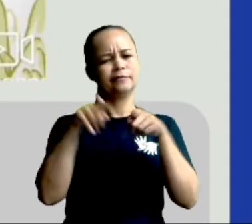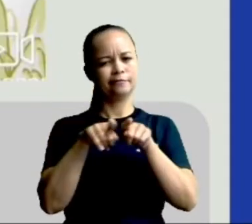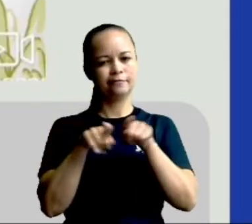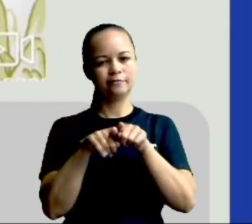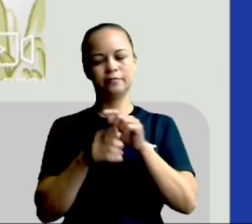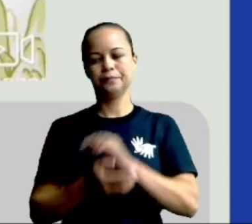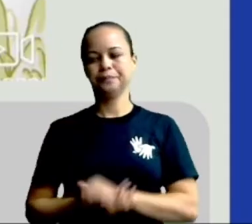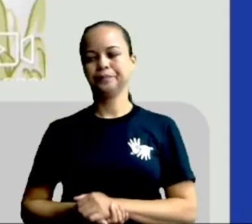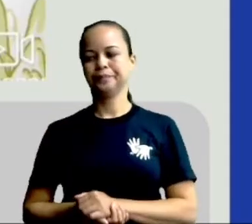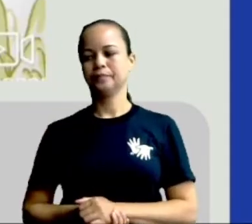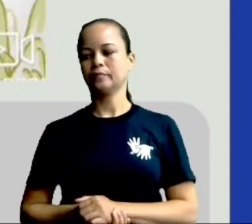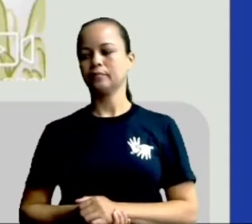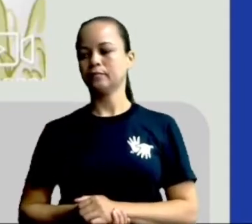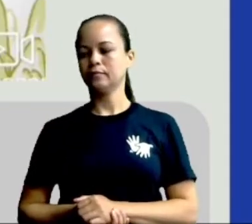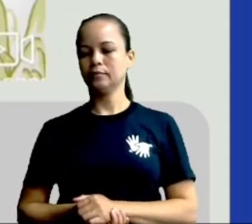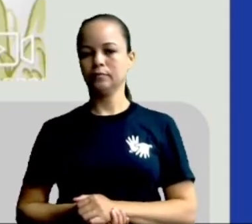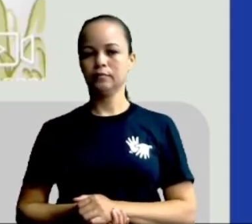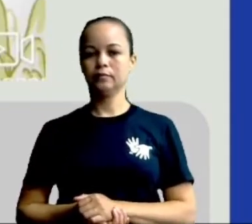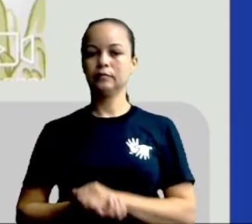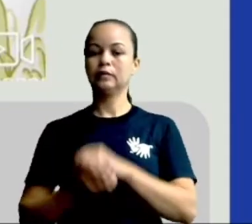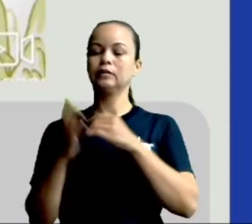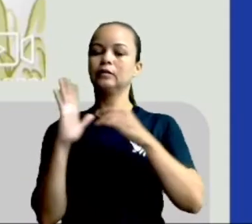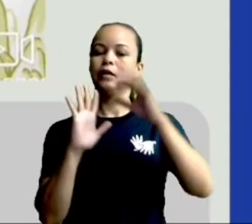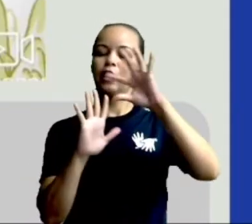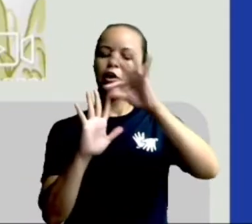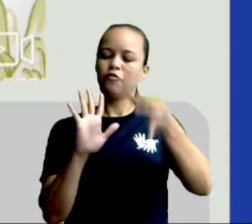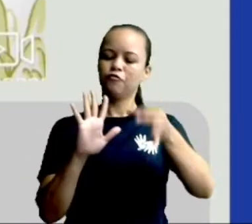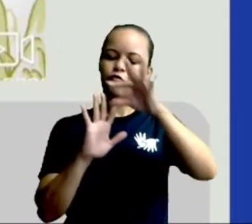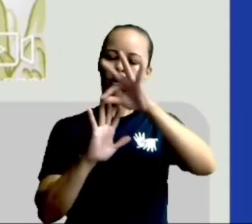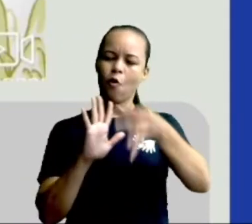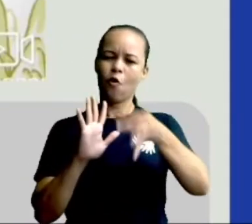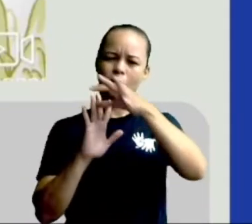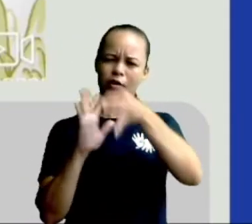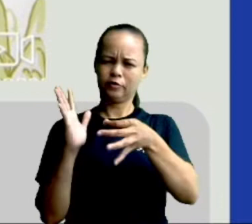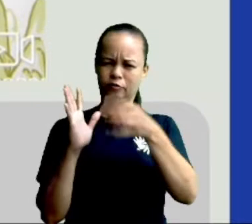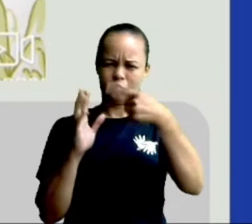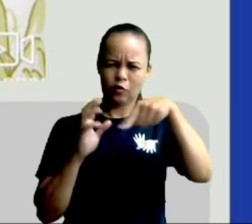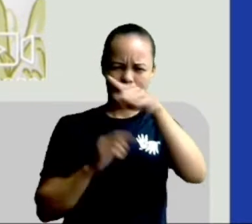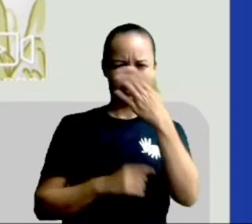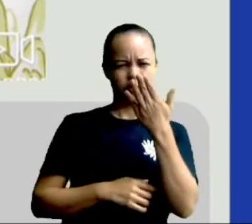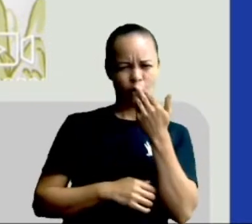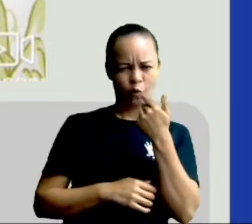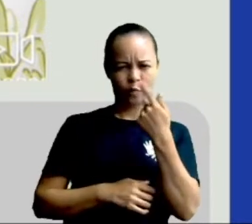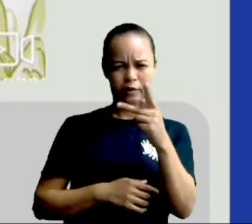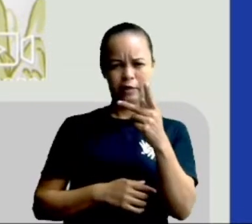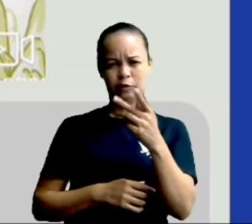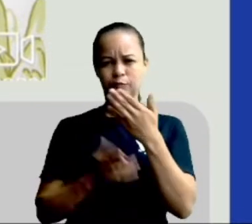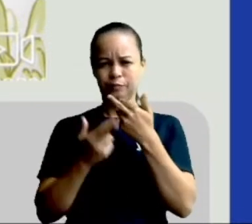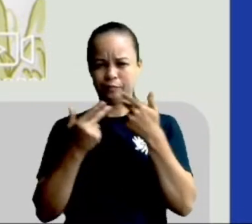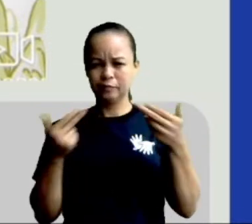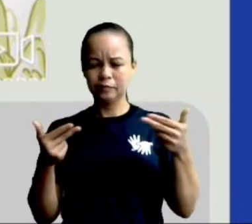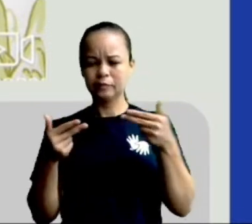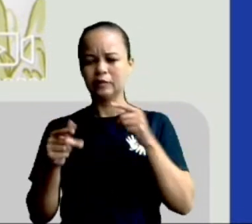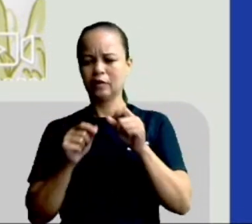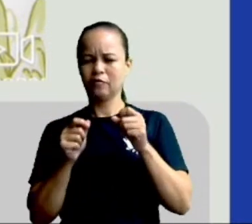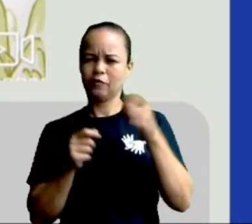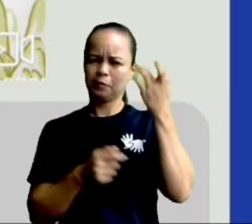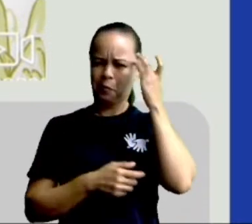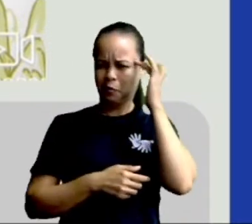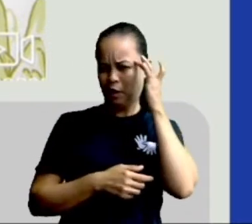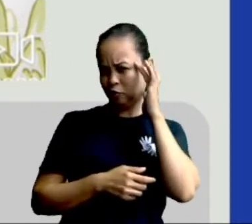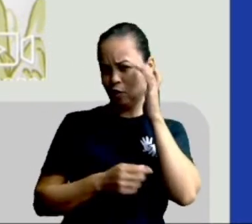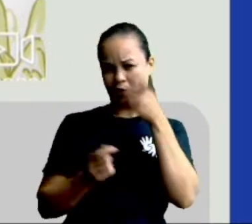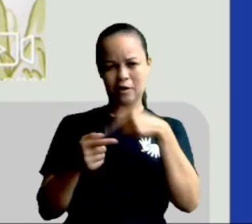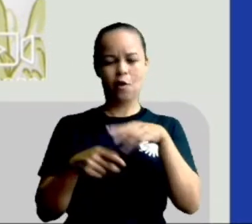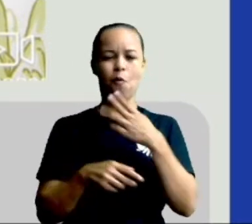caule. E folhas? Você come folhas em sua alimentação? Você pode até achar que não come folhas, mas